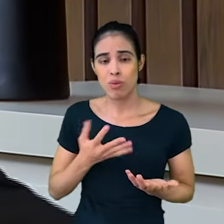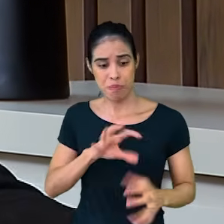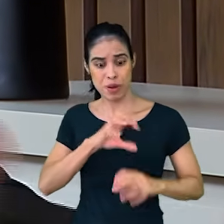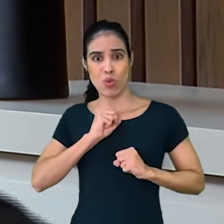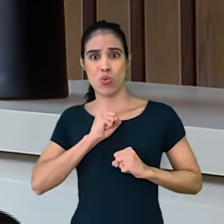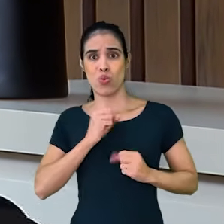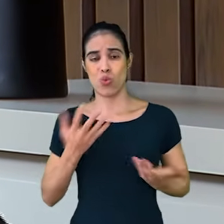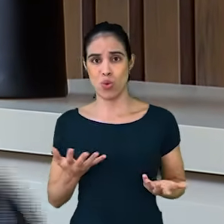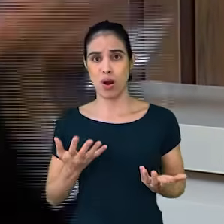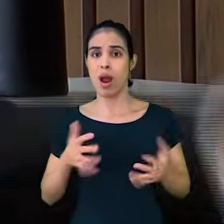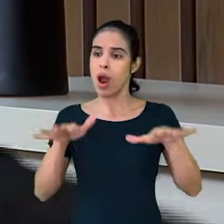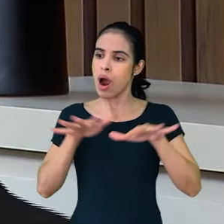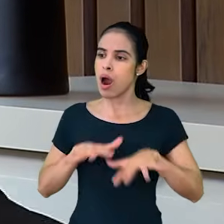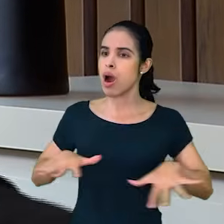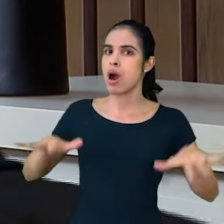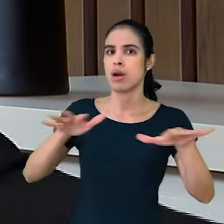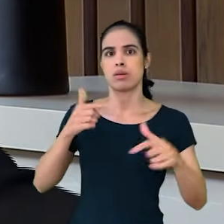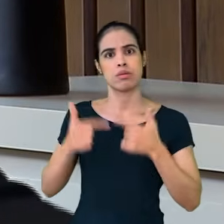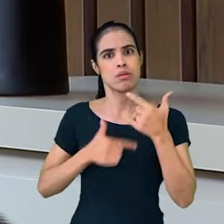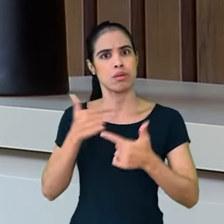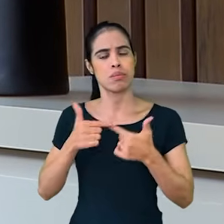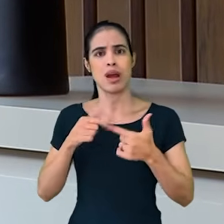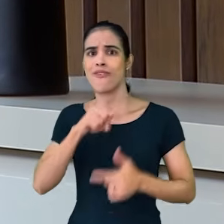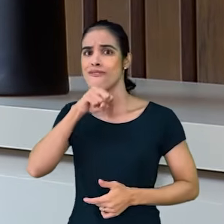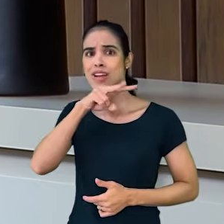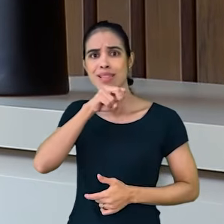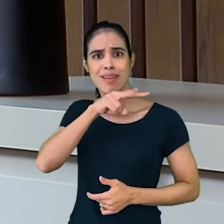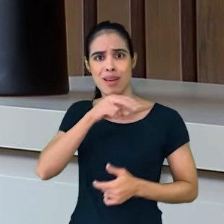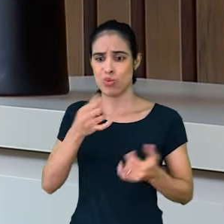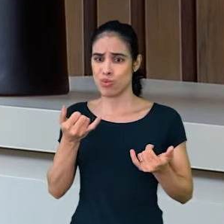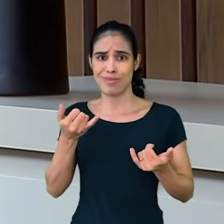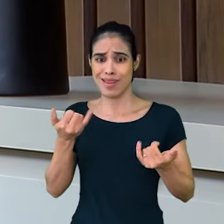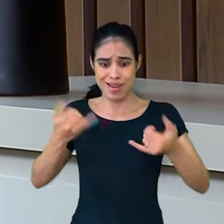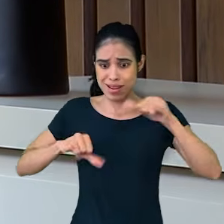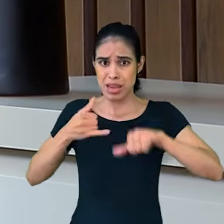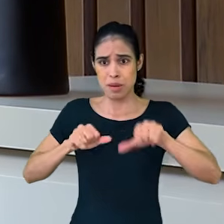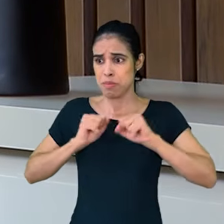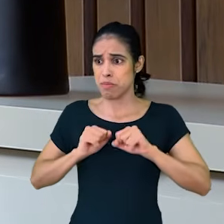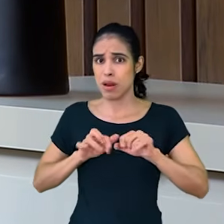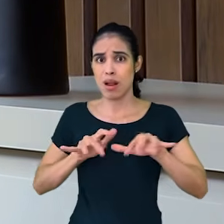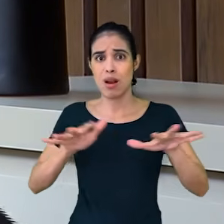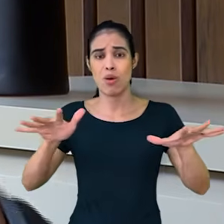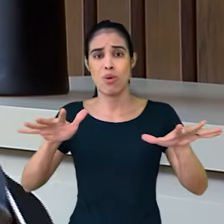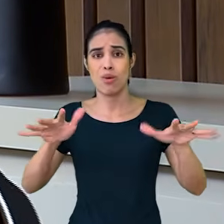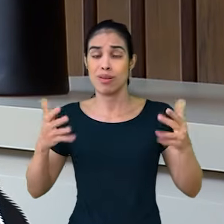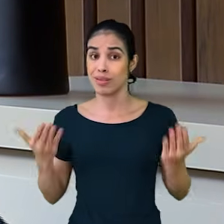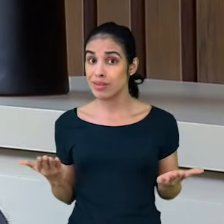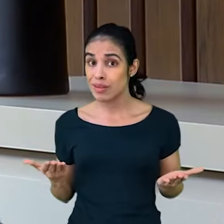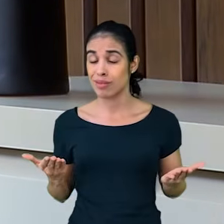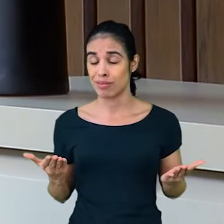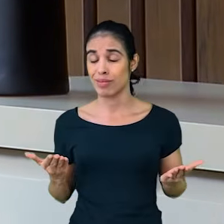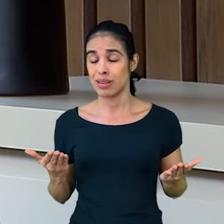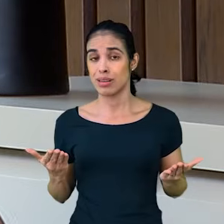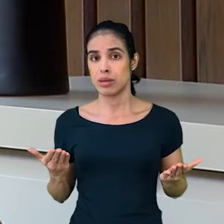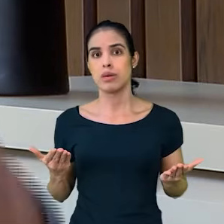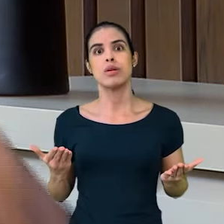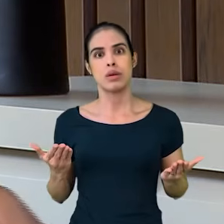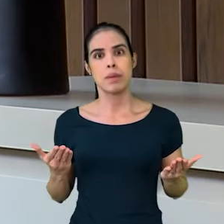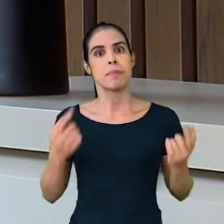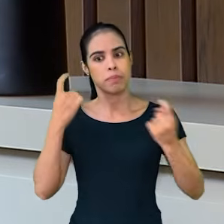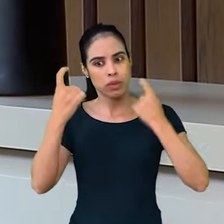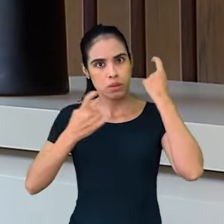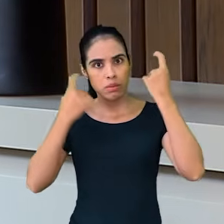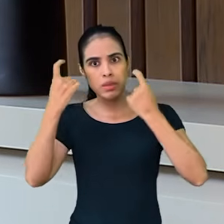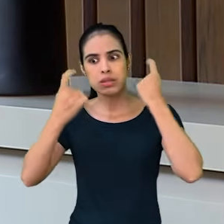Assim como foi envenenado o ambiente ao redor da fábrica. Então, essas preocupações